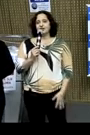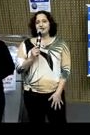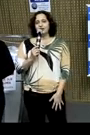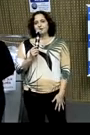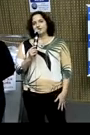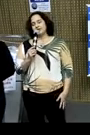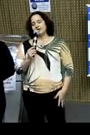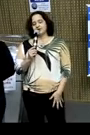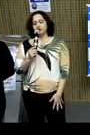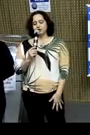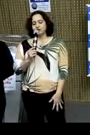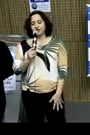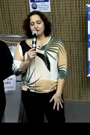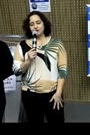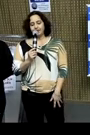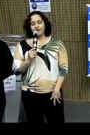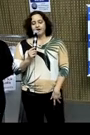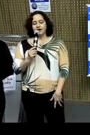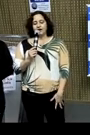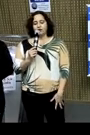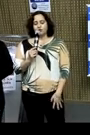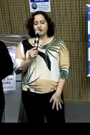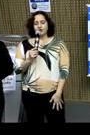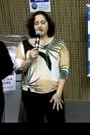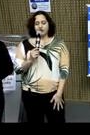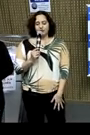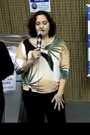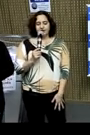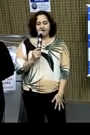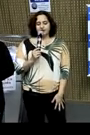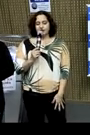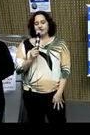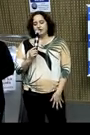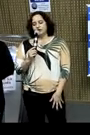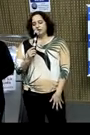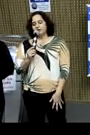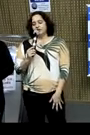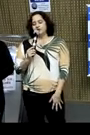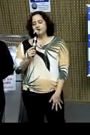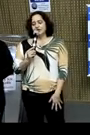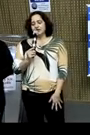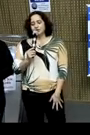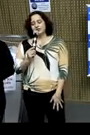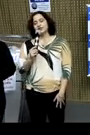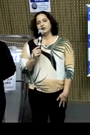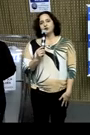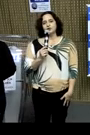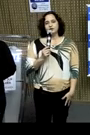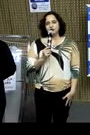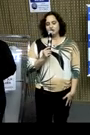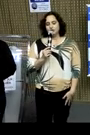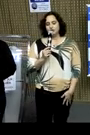1%, e no primeiro semestre nós não tivemos. A consulta médica em obesidade, em 2020 foi 6%,